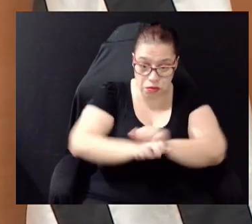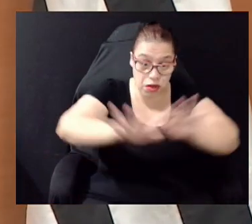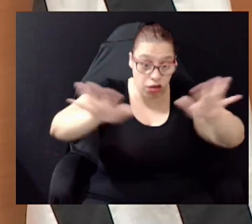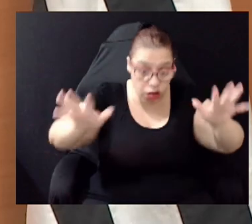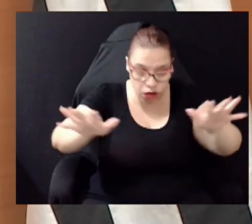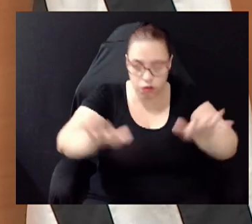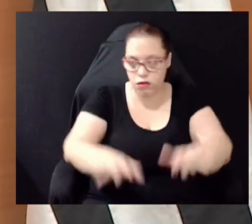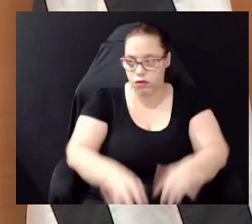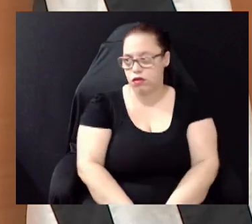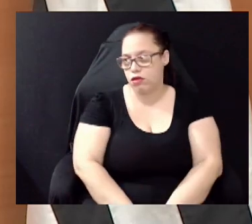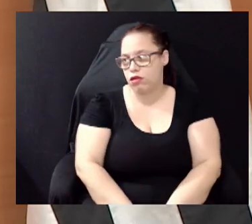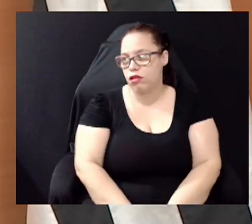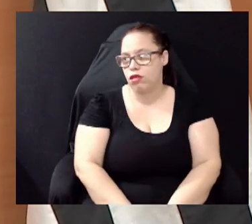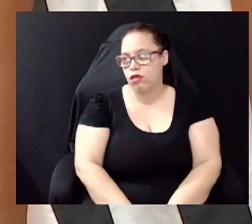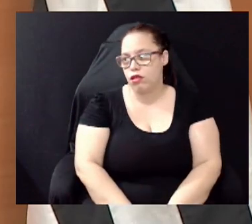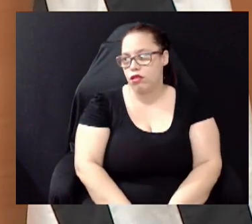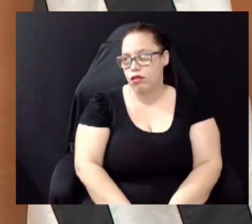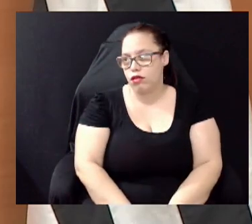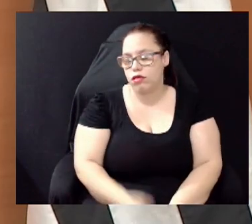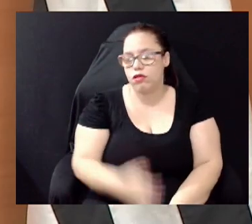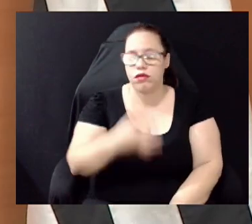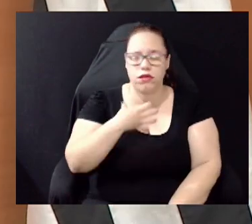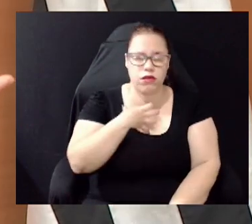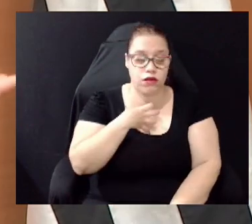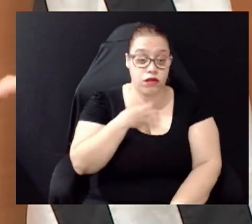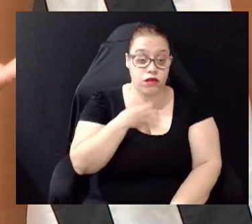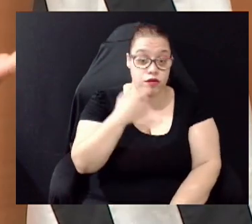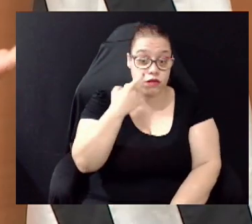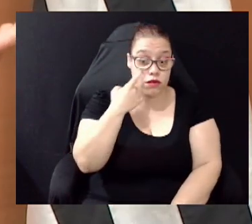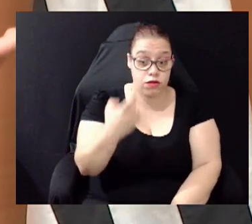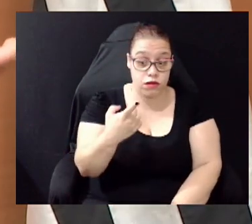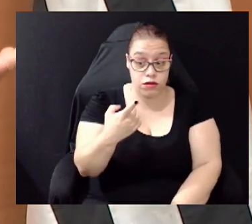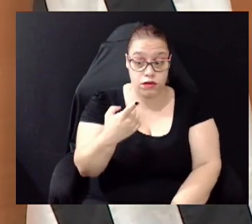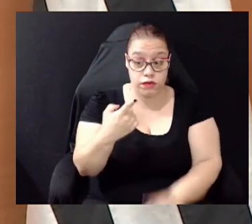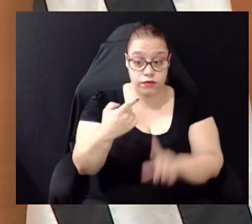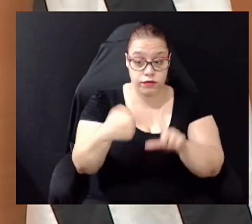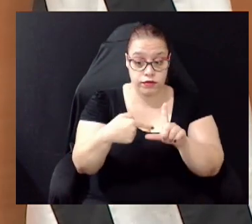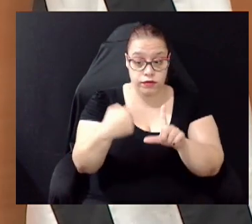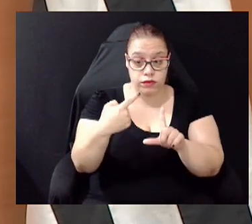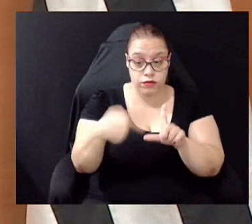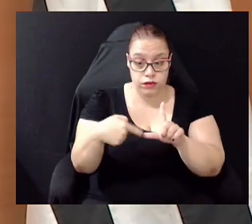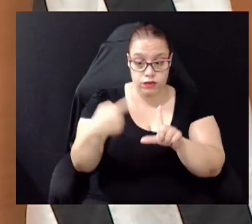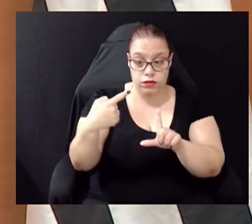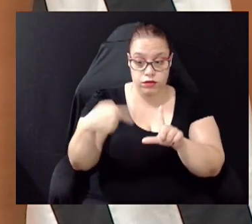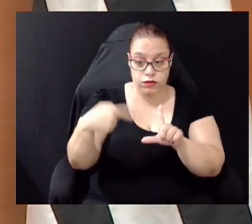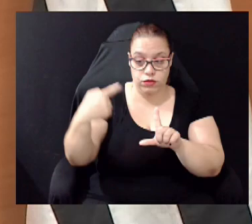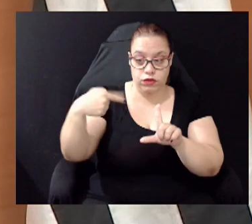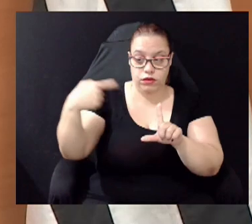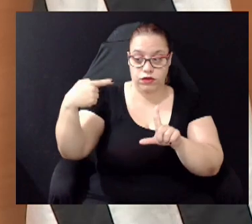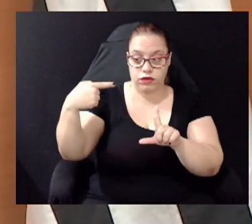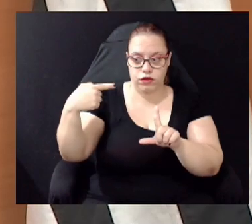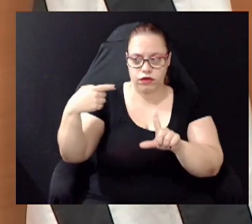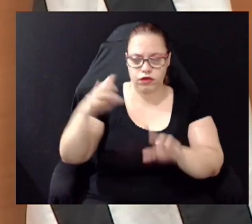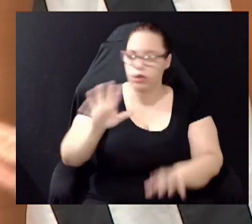muito sintomático quando a gente olhar o dado na linha histórica. Porque você fala, não,